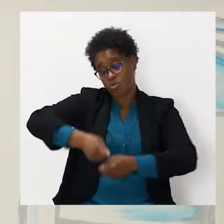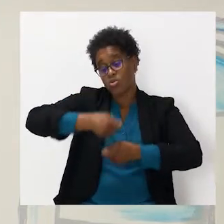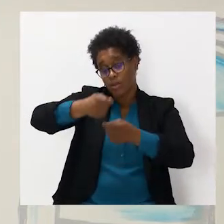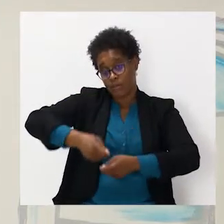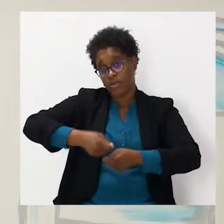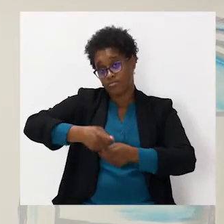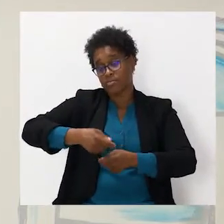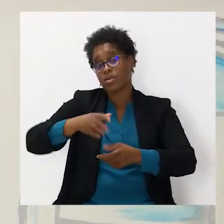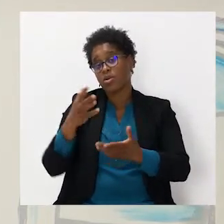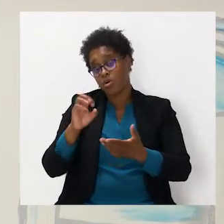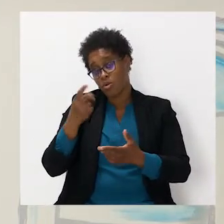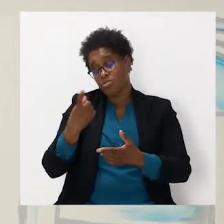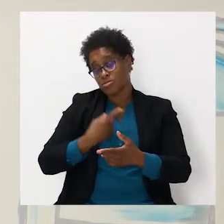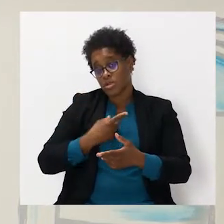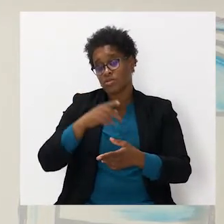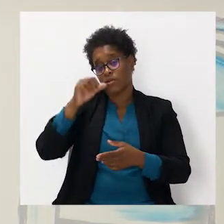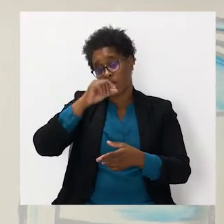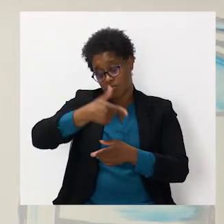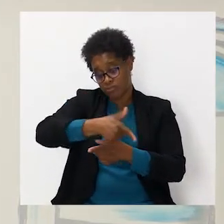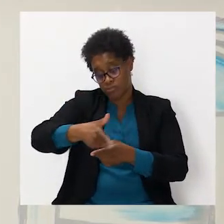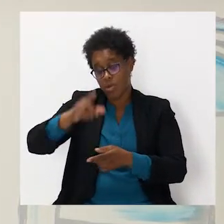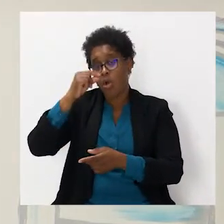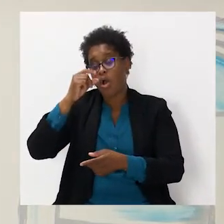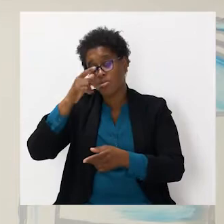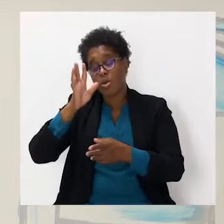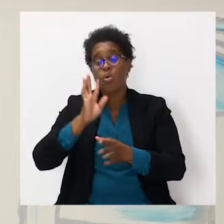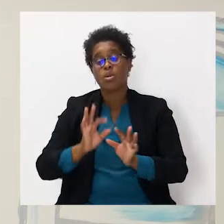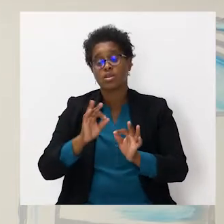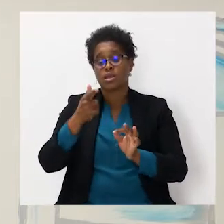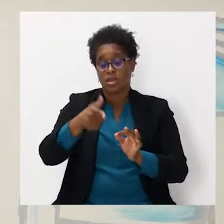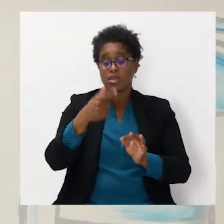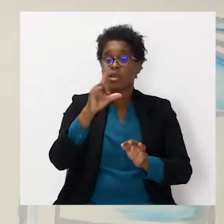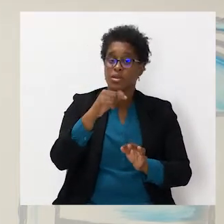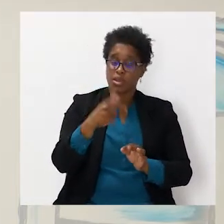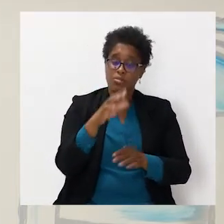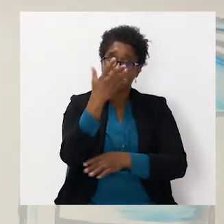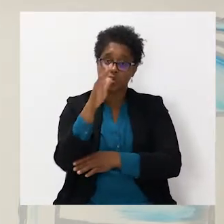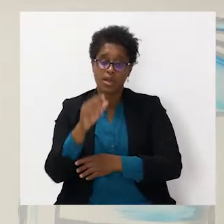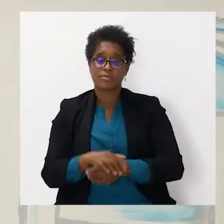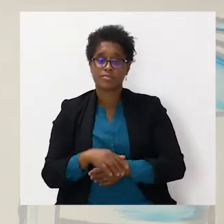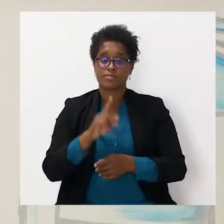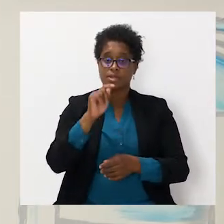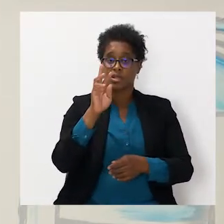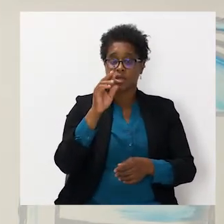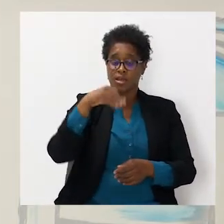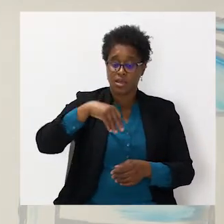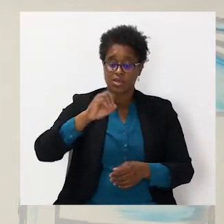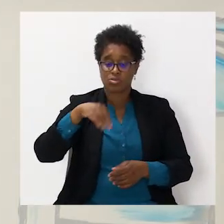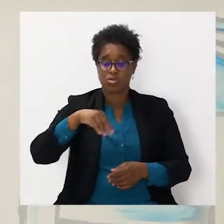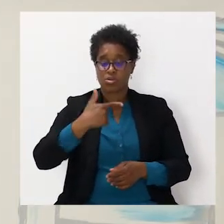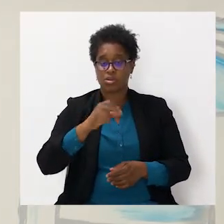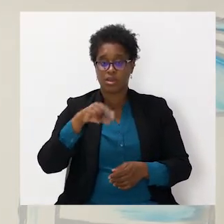são tratadas, regadas, que o homem cuida delas. E temos plantas que são espontâneas, que